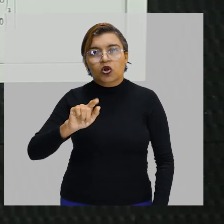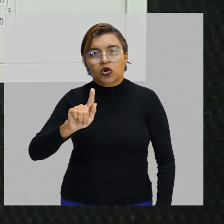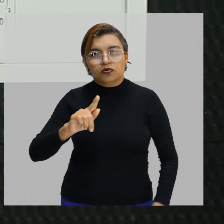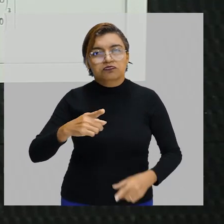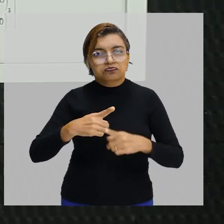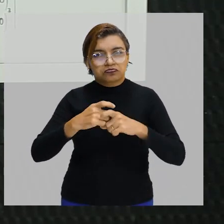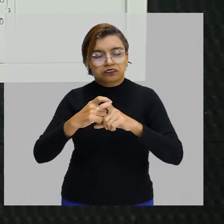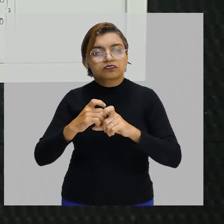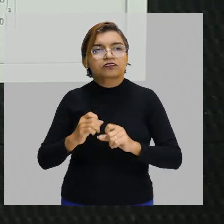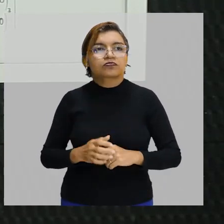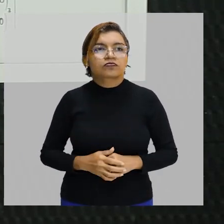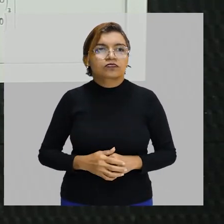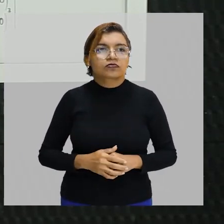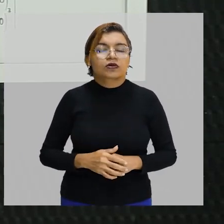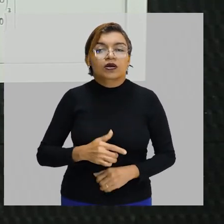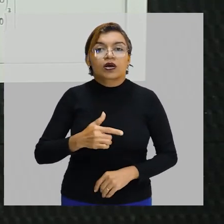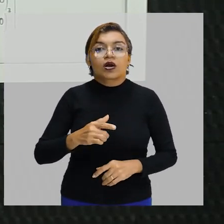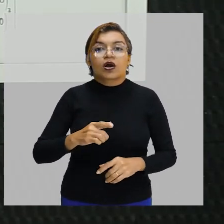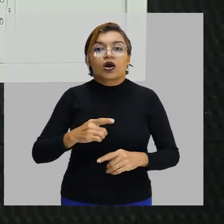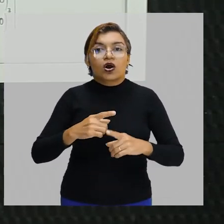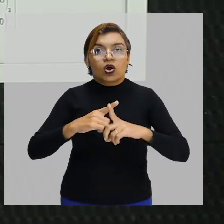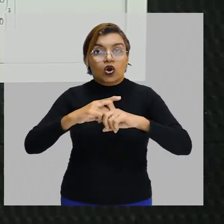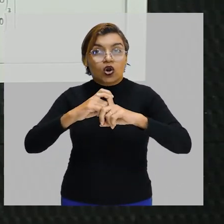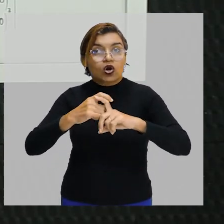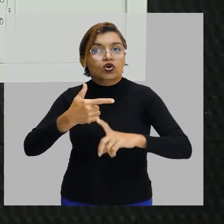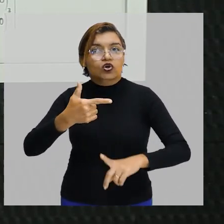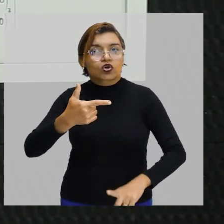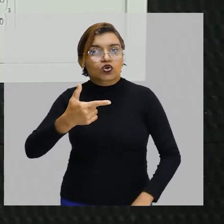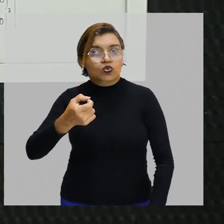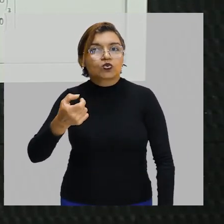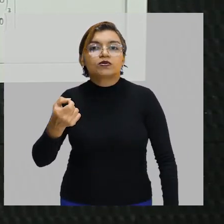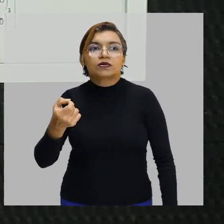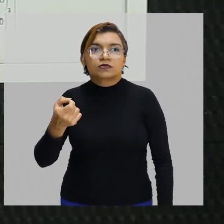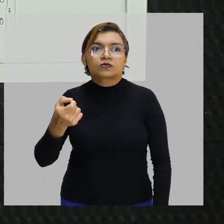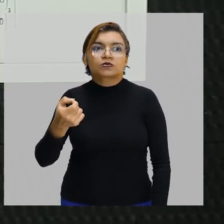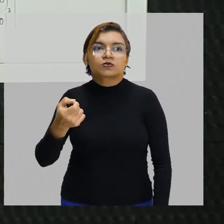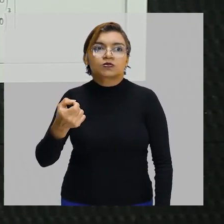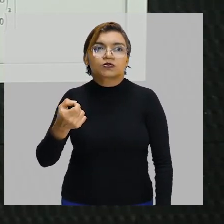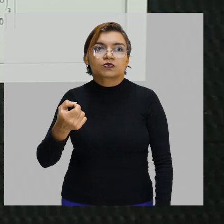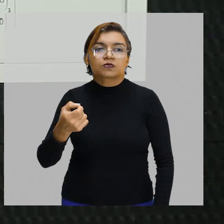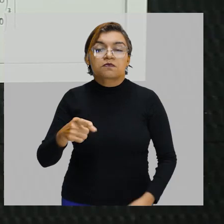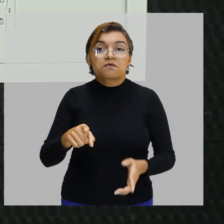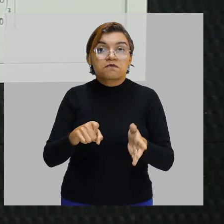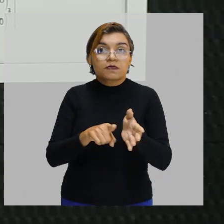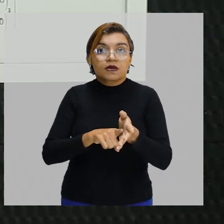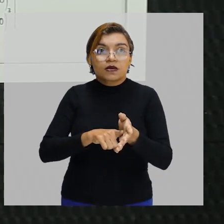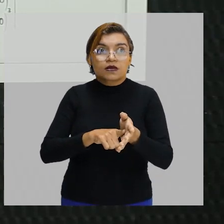de 200 menos o log de 2,